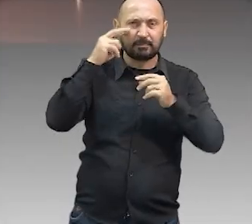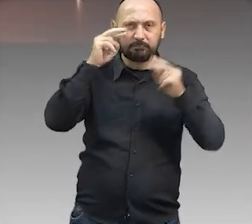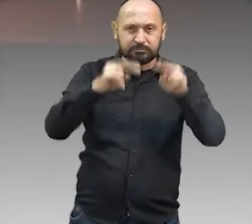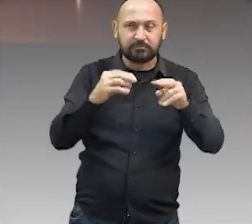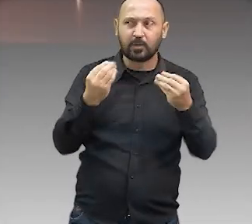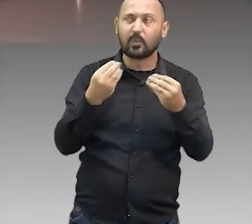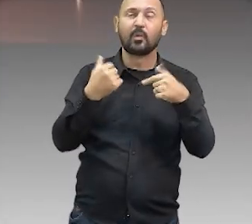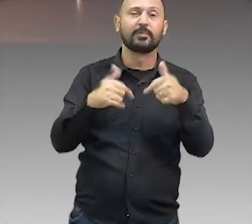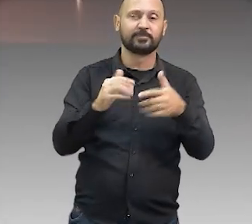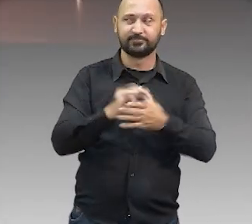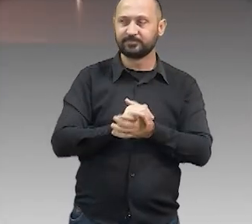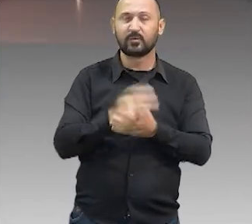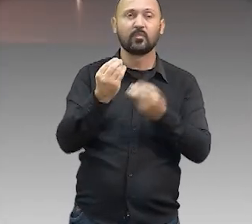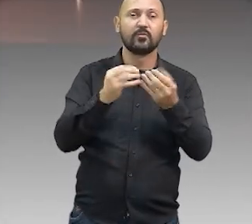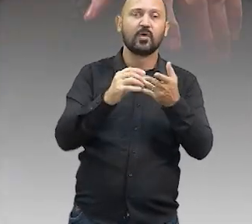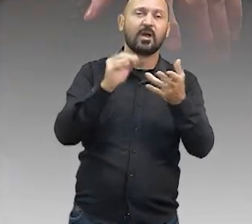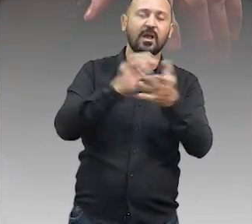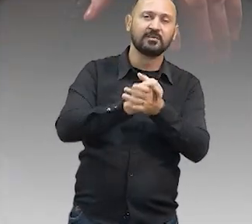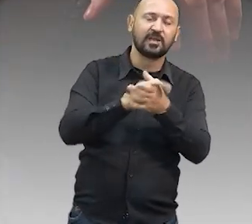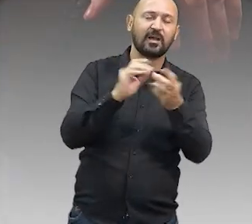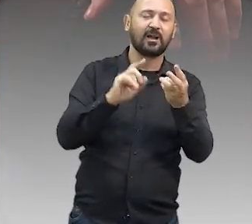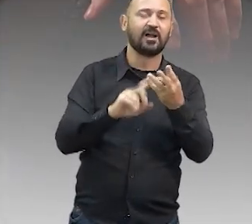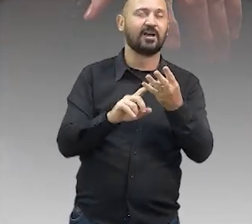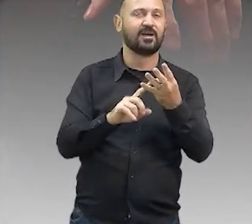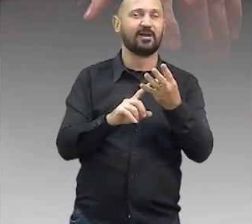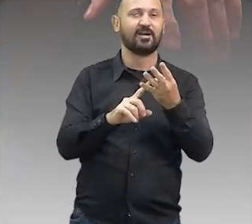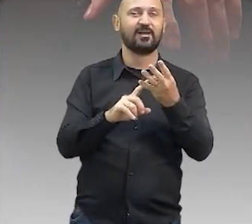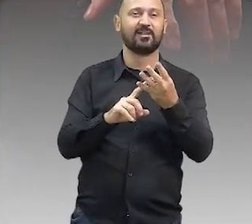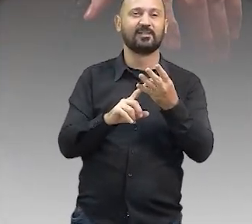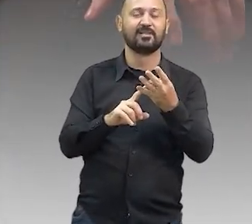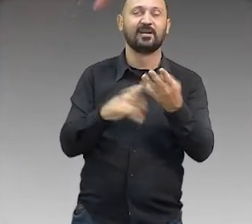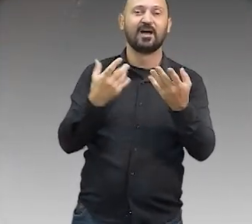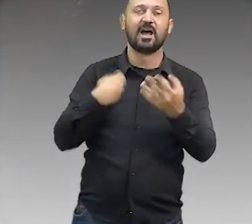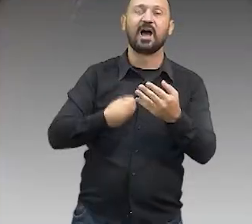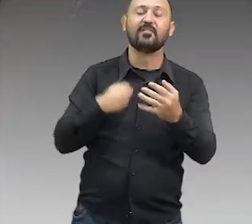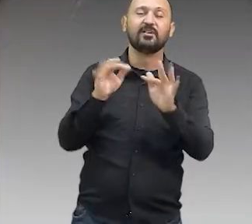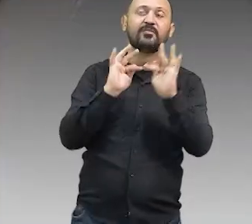a vida em família também com o jornalista? Não, eu